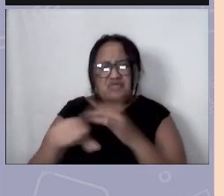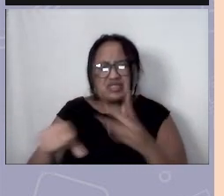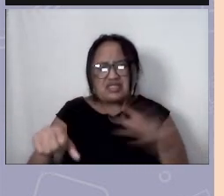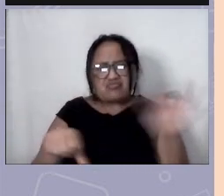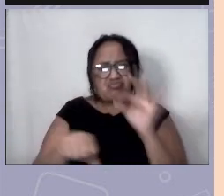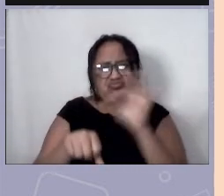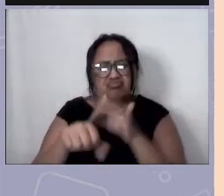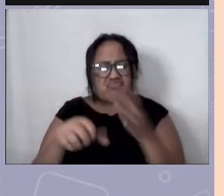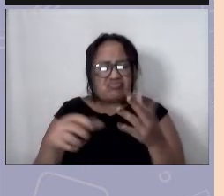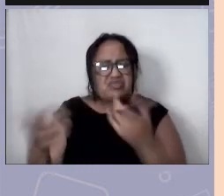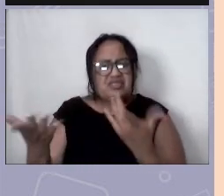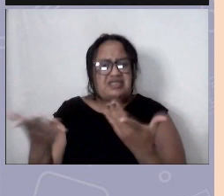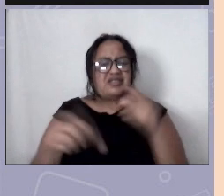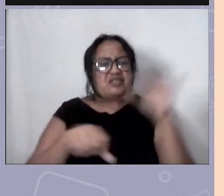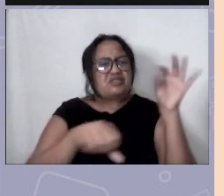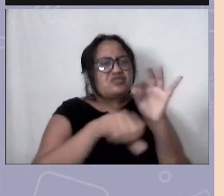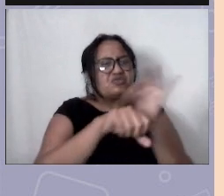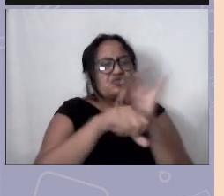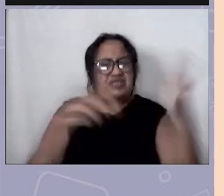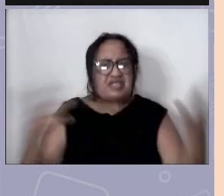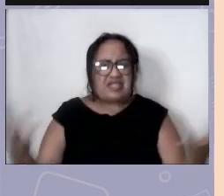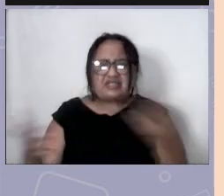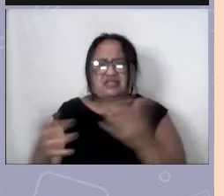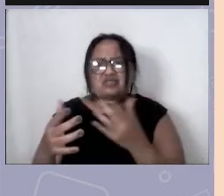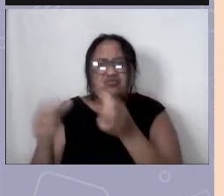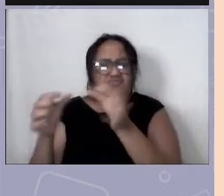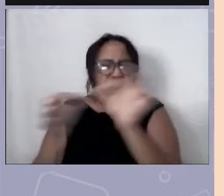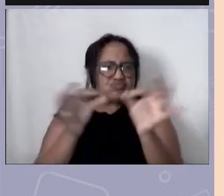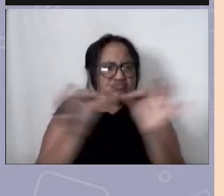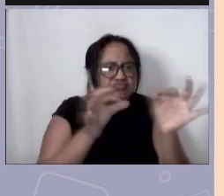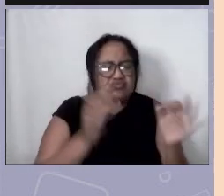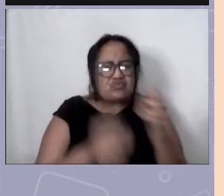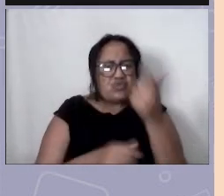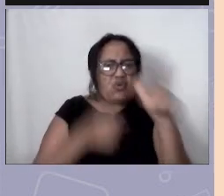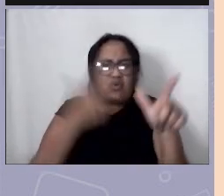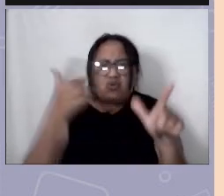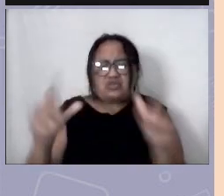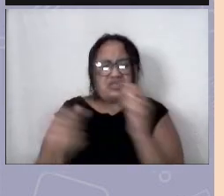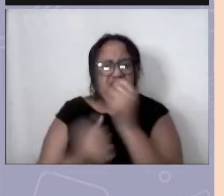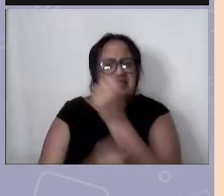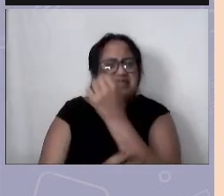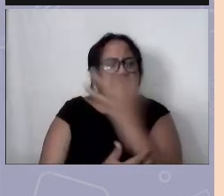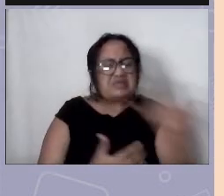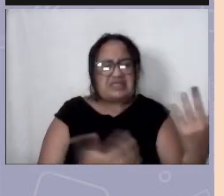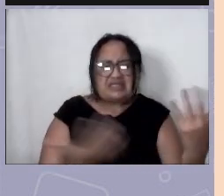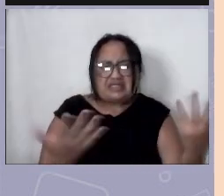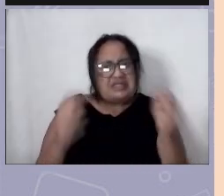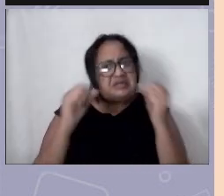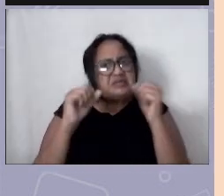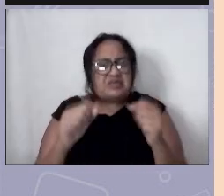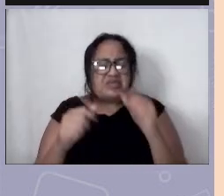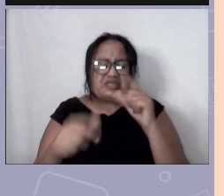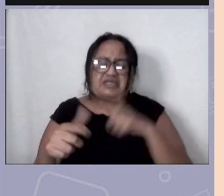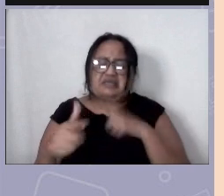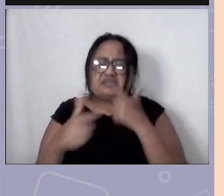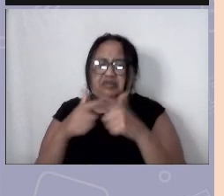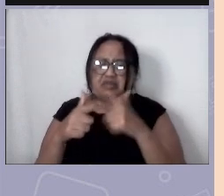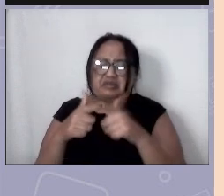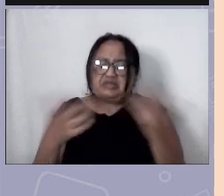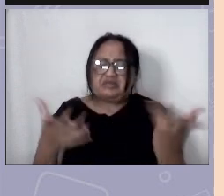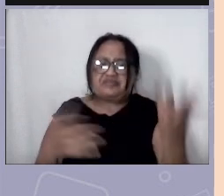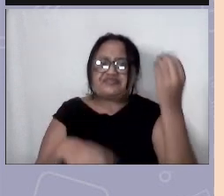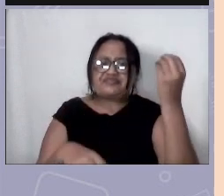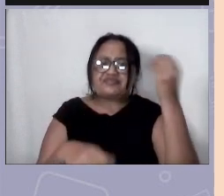combater fungos insetos outras plantas né que sejam pragas enfim uma série de